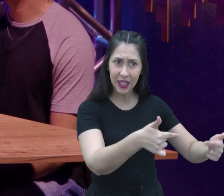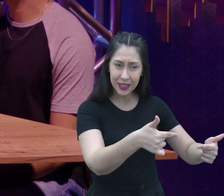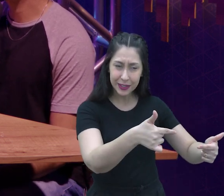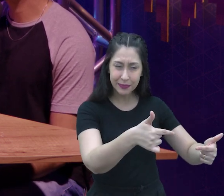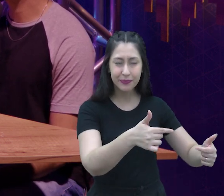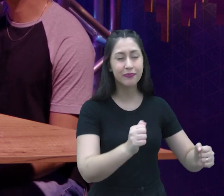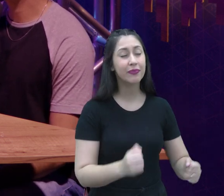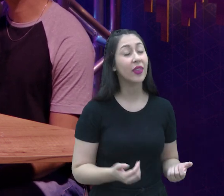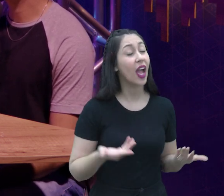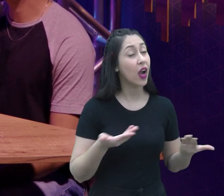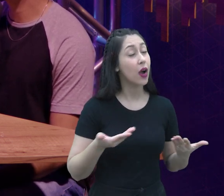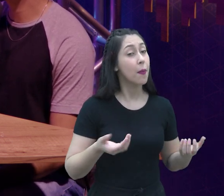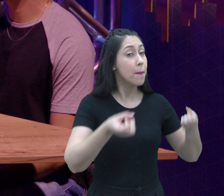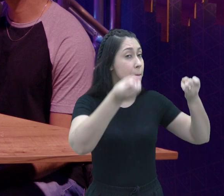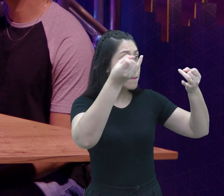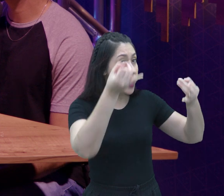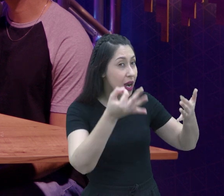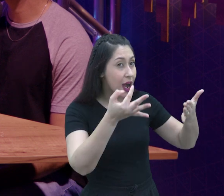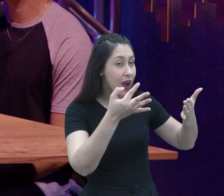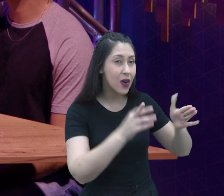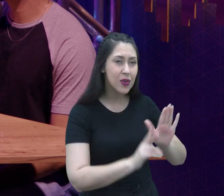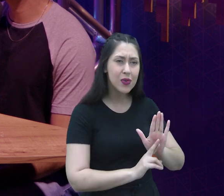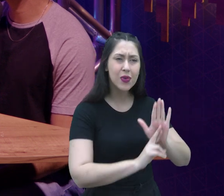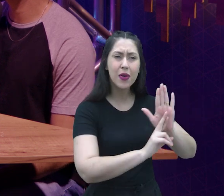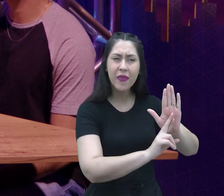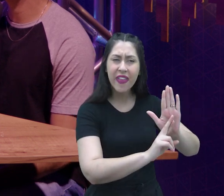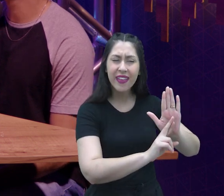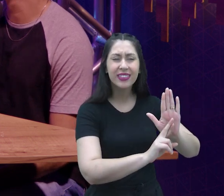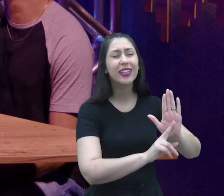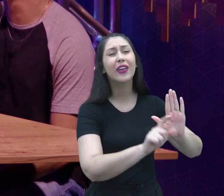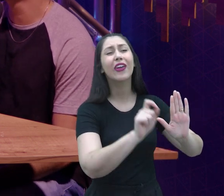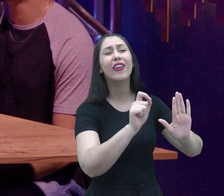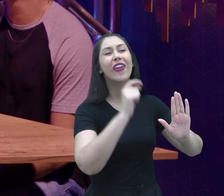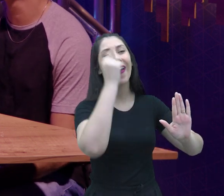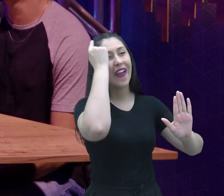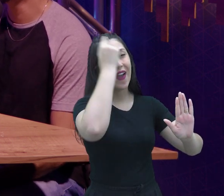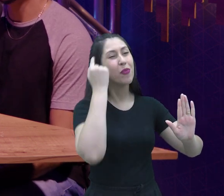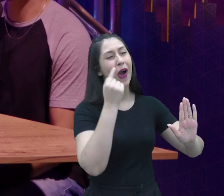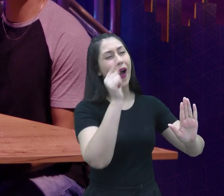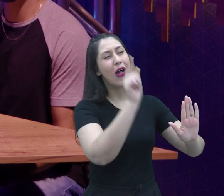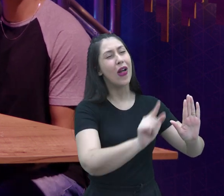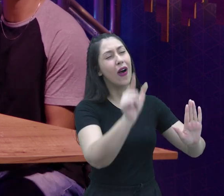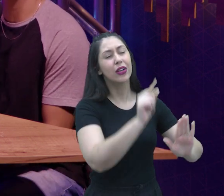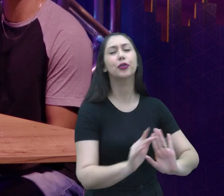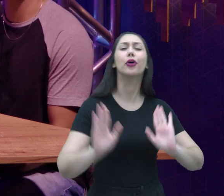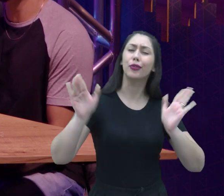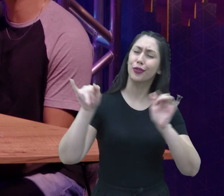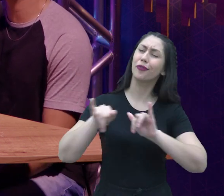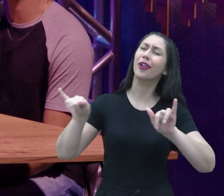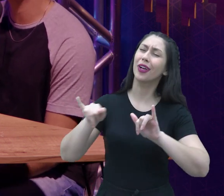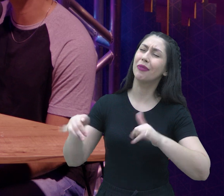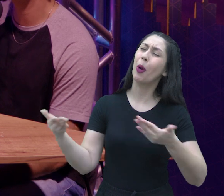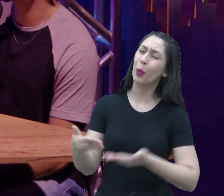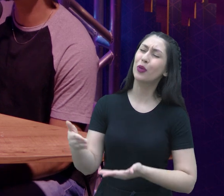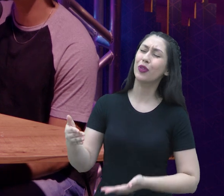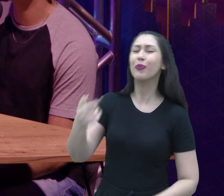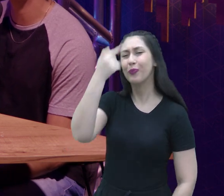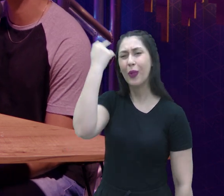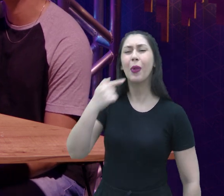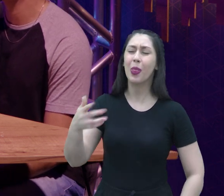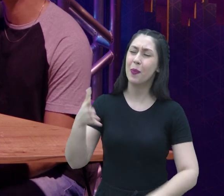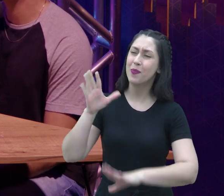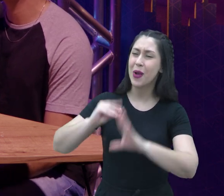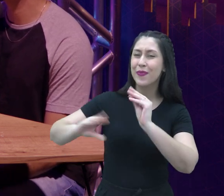pra gente exemplificar isso, é lógico que eu vou falar de Harry Potter, né, Samuel? A gente já anunciou 0 programas sem falar de Harry